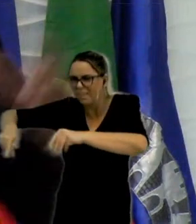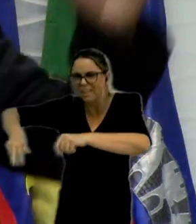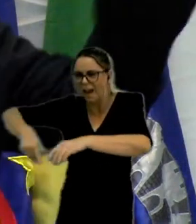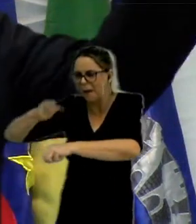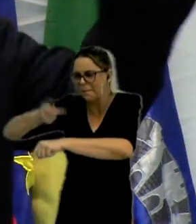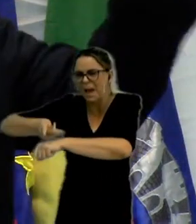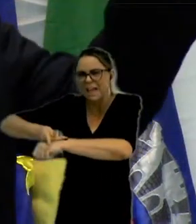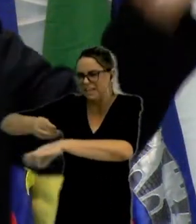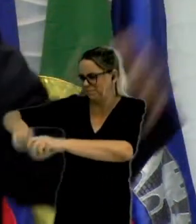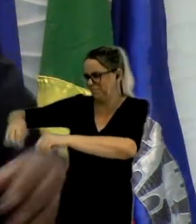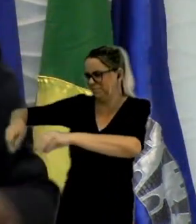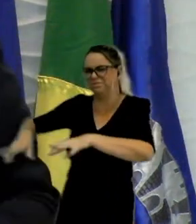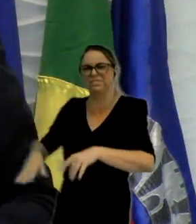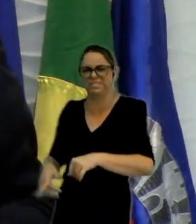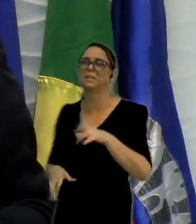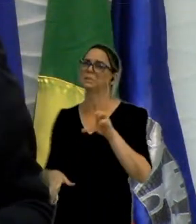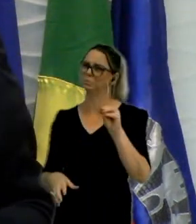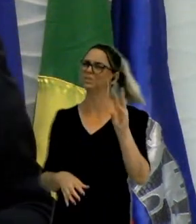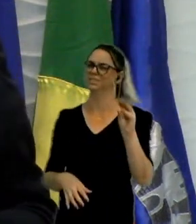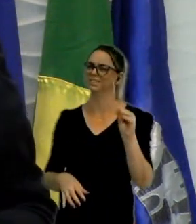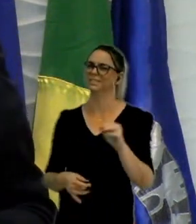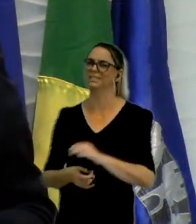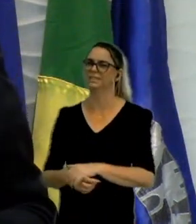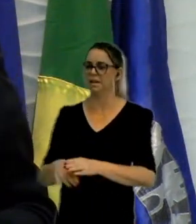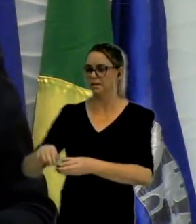Tem um tal de um tapa-buraco que a gente colocou uma emenda para lá.